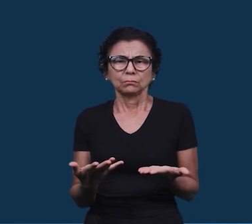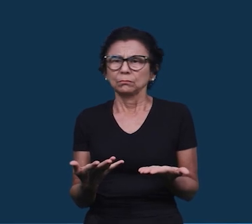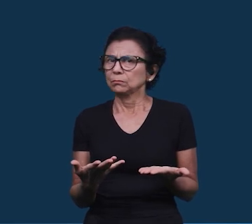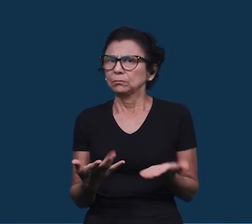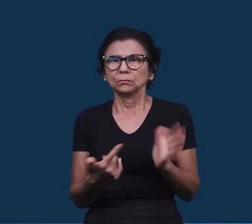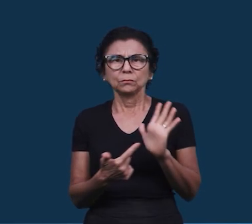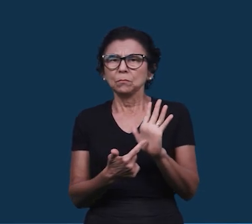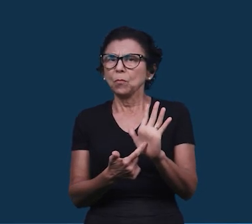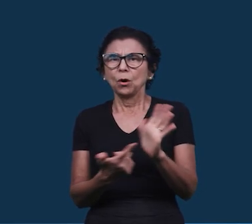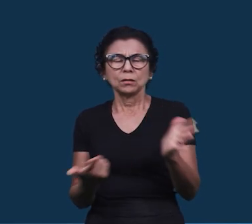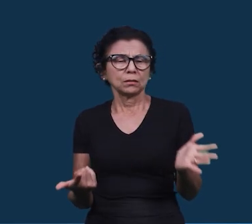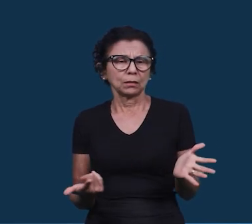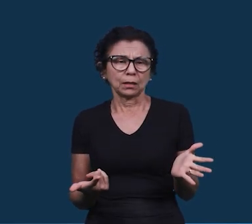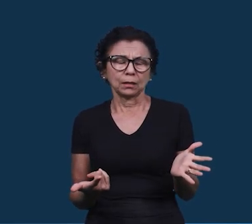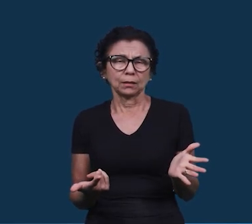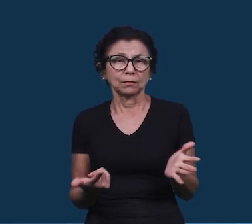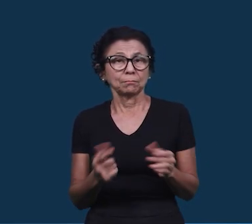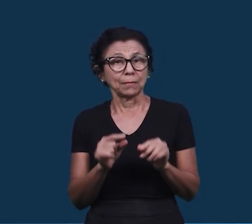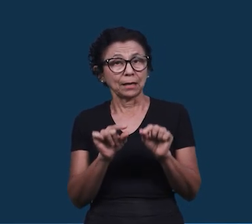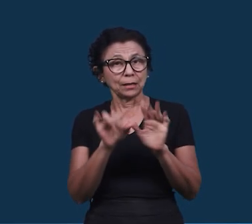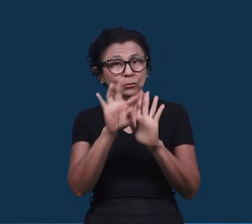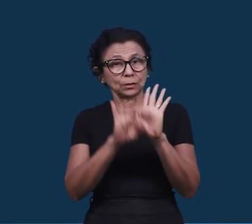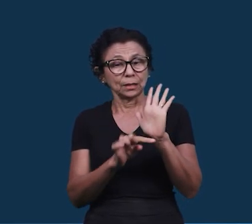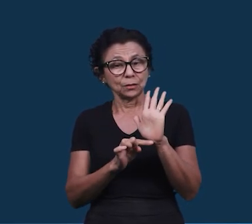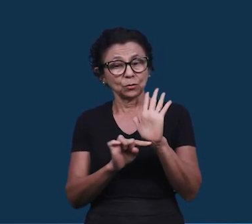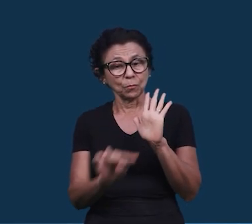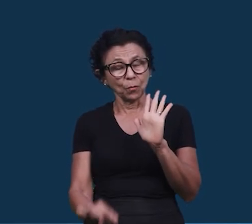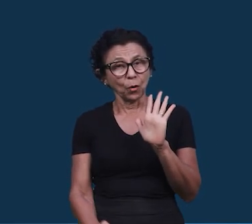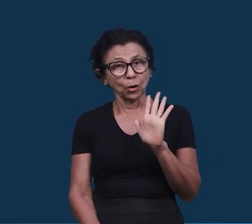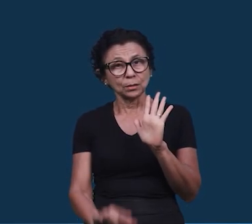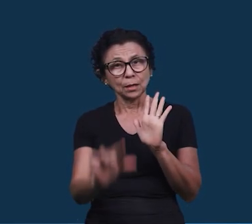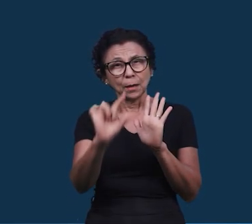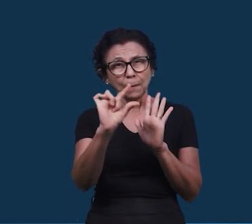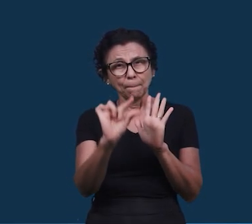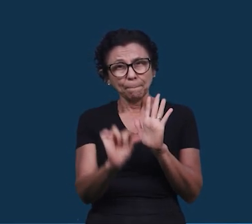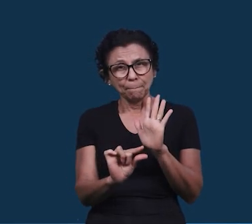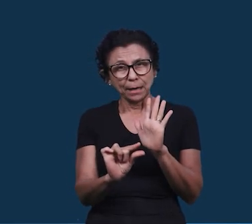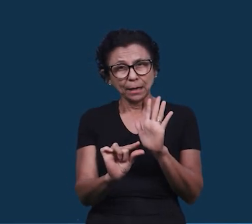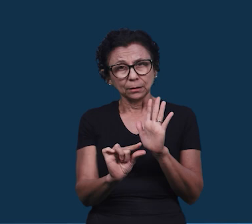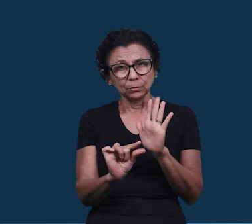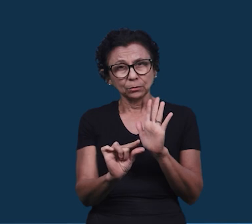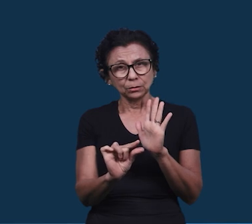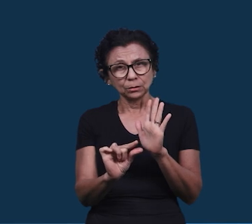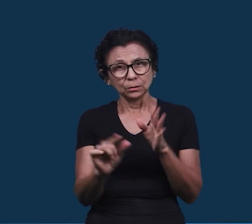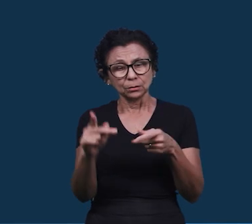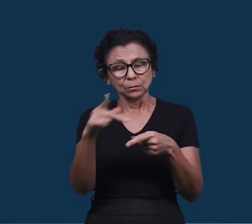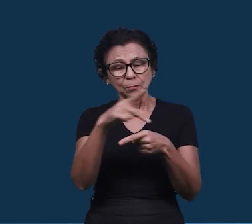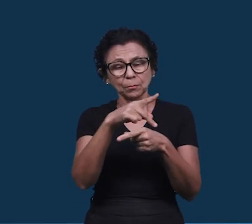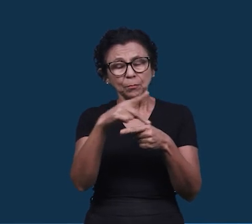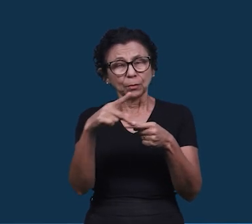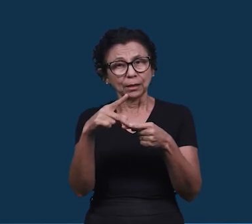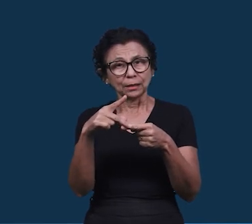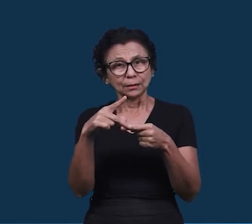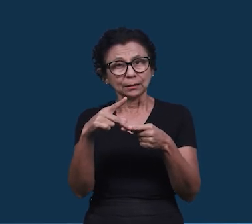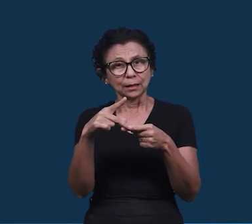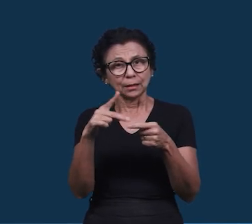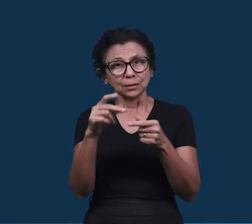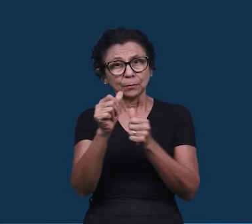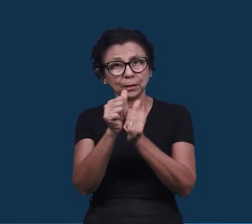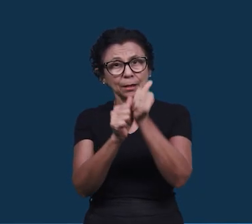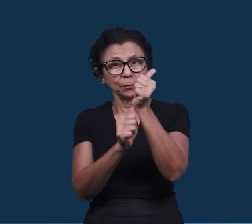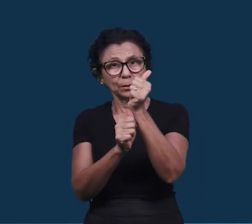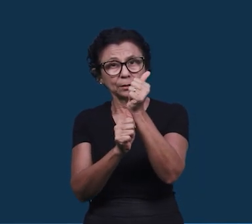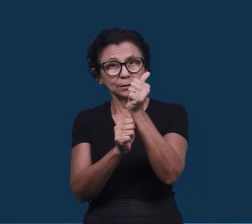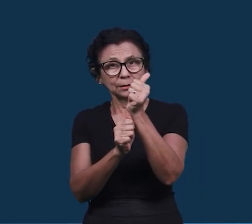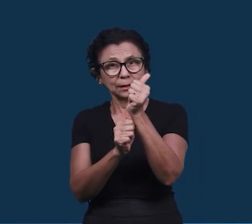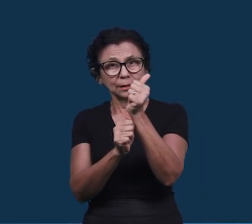tem baixa polaridade. E se ele tem baixa polaridade, é porque a polaridade dele é o quê? Ele